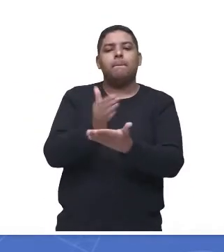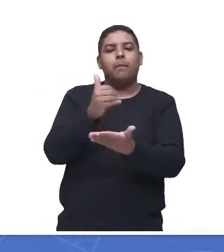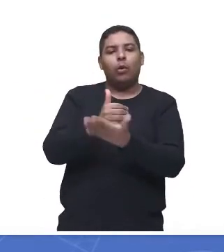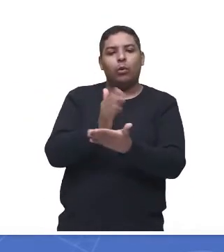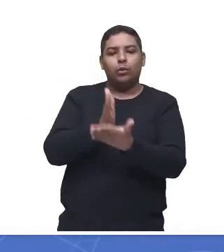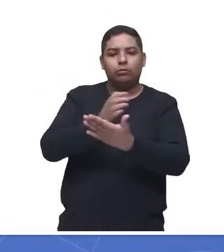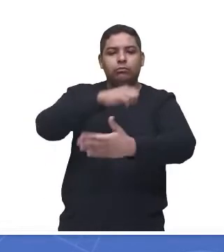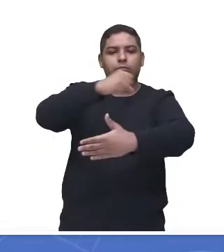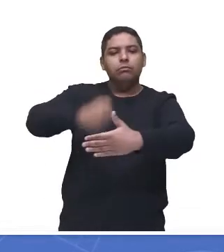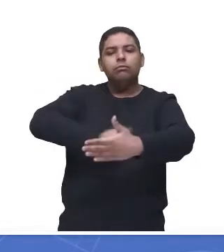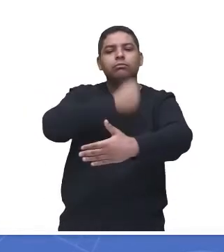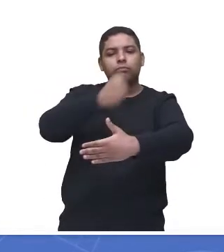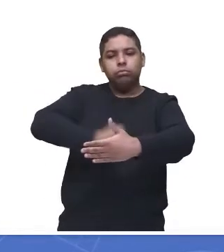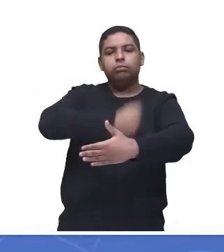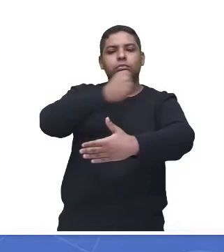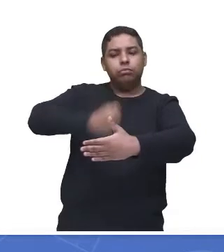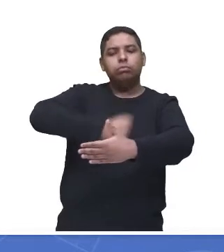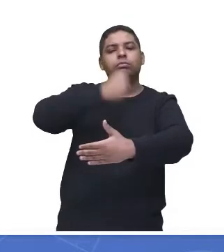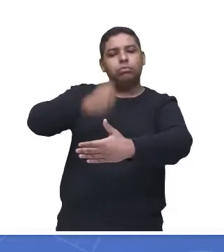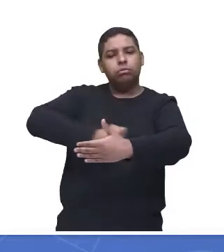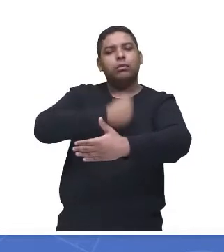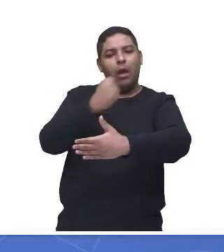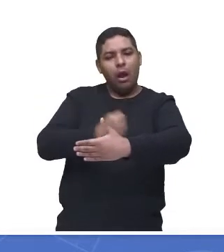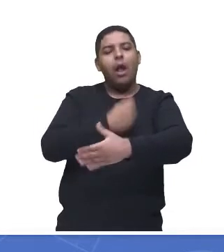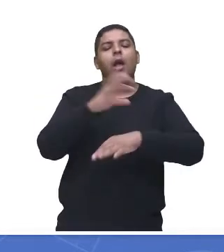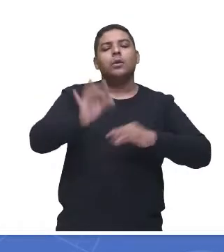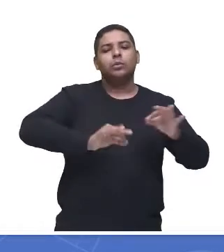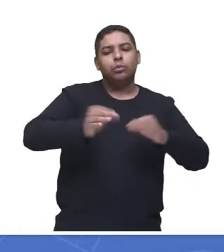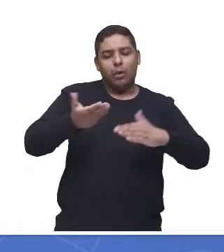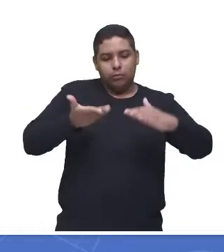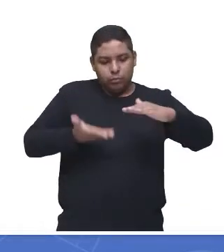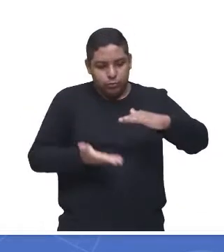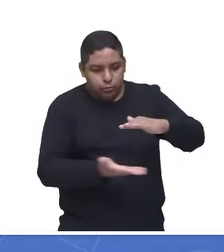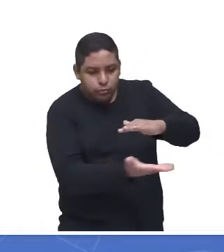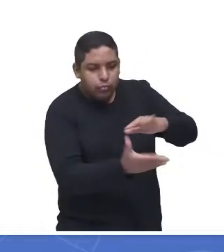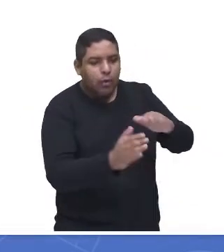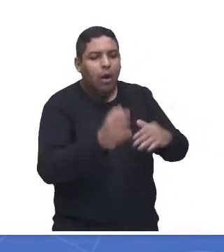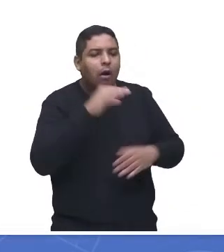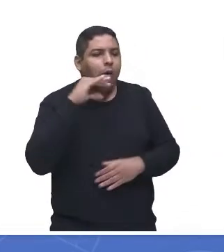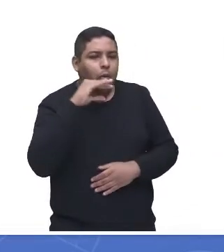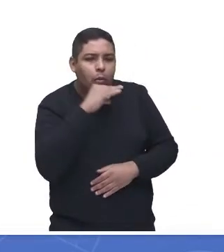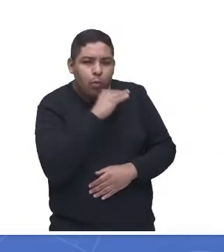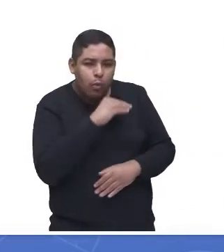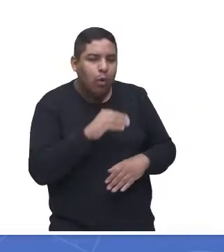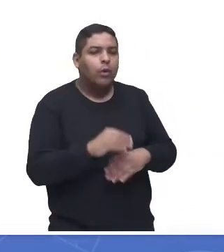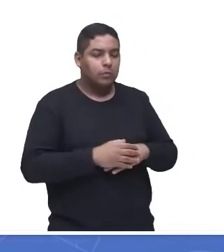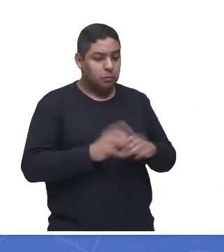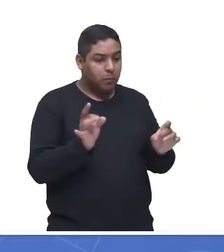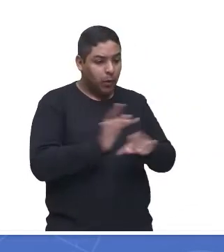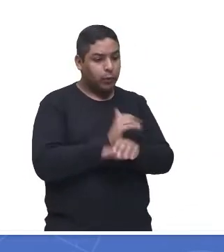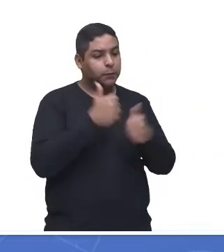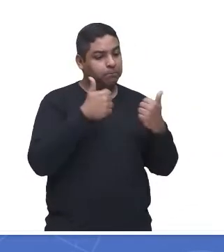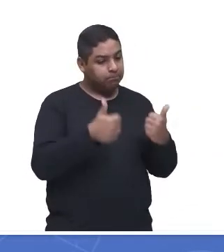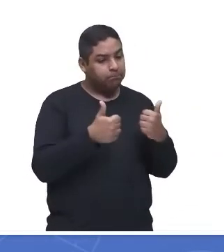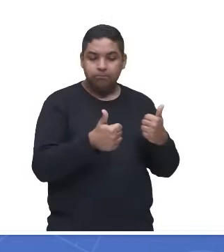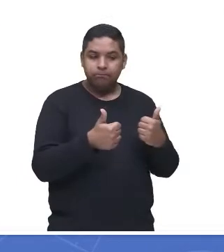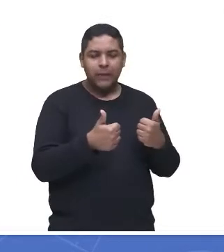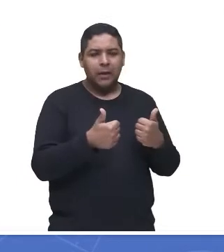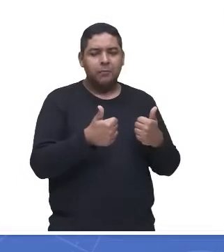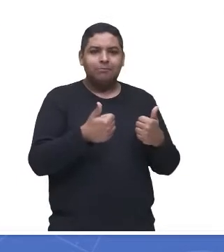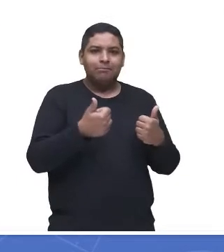vai fazer ali a receita, né, do bolo, prepara o bolo, coloca no forno, o bolo está pronto, mas não precisa fazer um estudo,